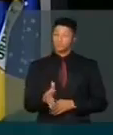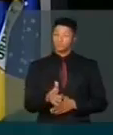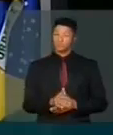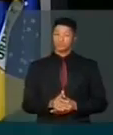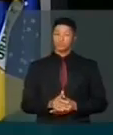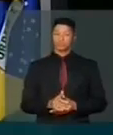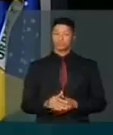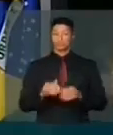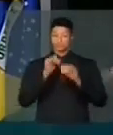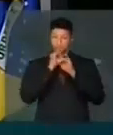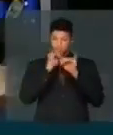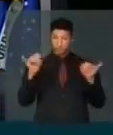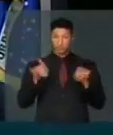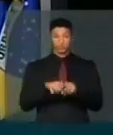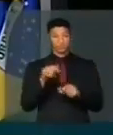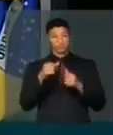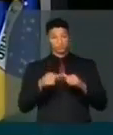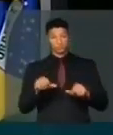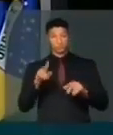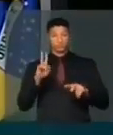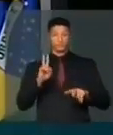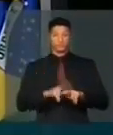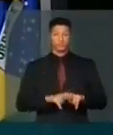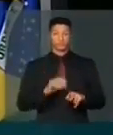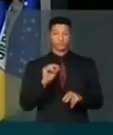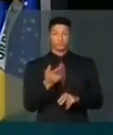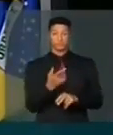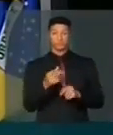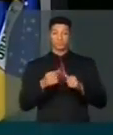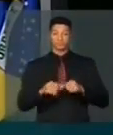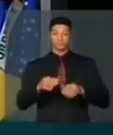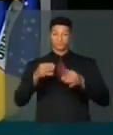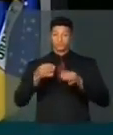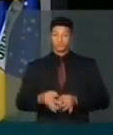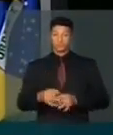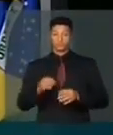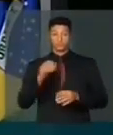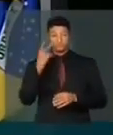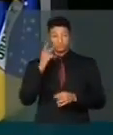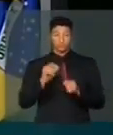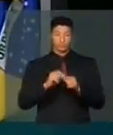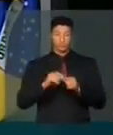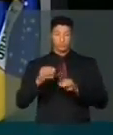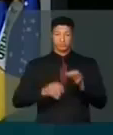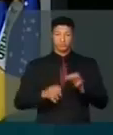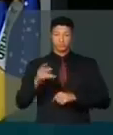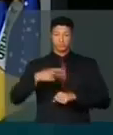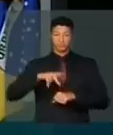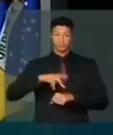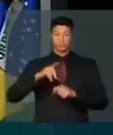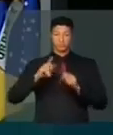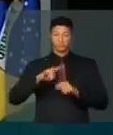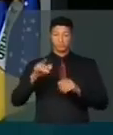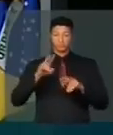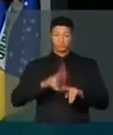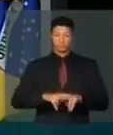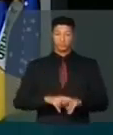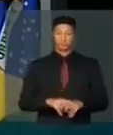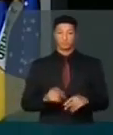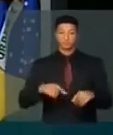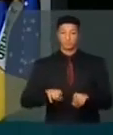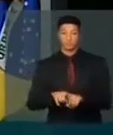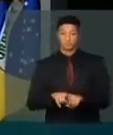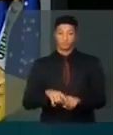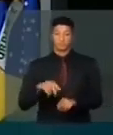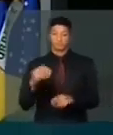foram denunciados, que estão presos ou que, com certeza, para se fazer justiça nesse país, irão prender.